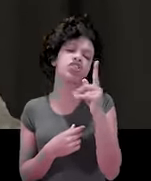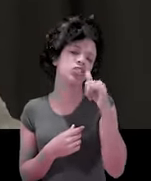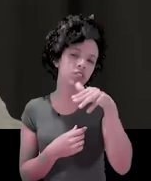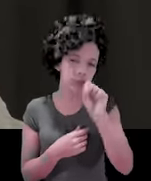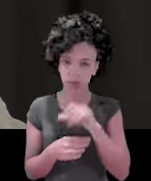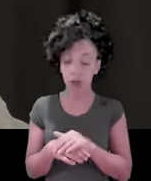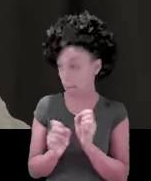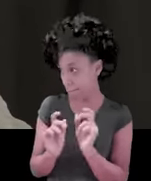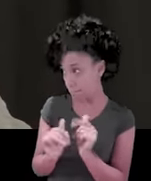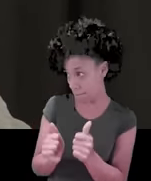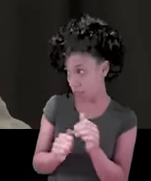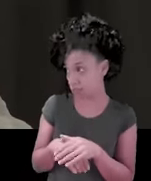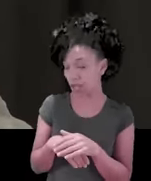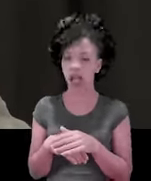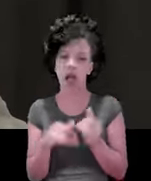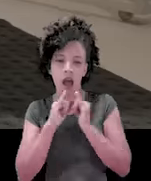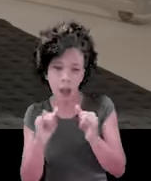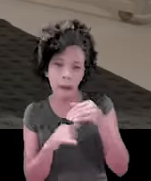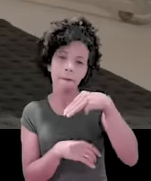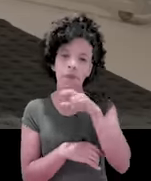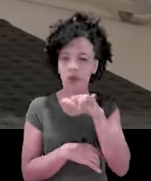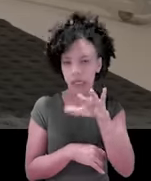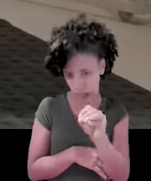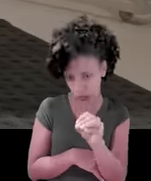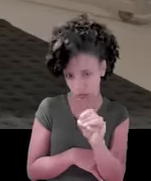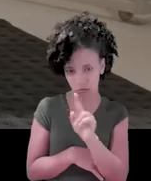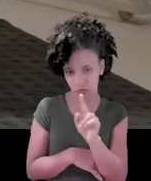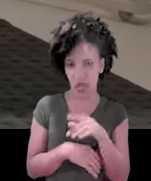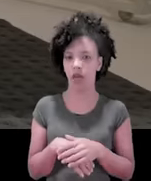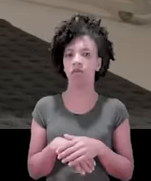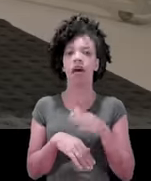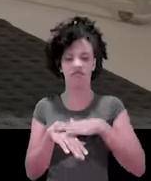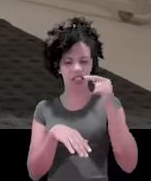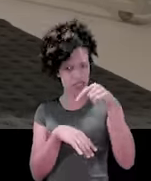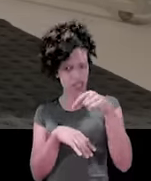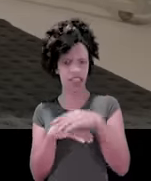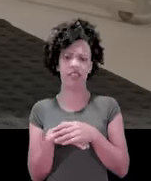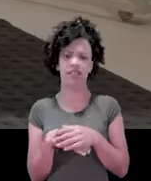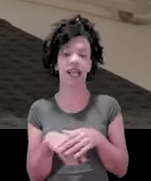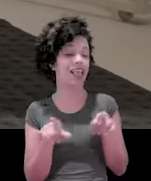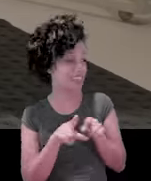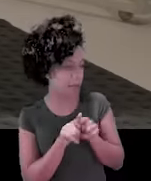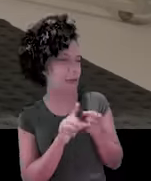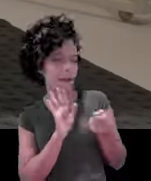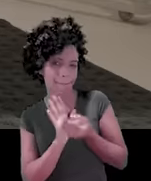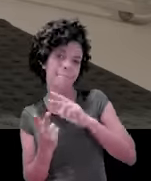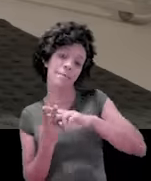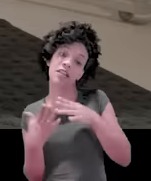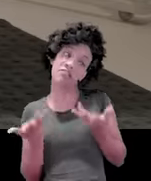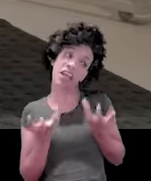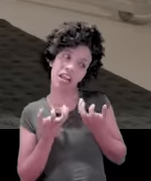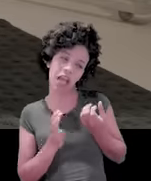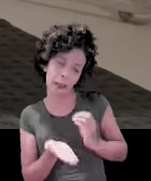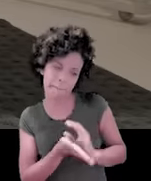aqui vai lá no atendeu em vez de fazer o mexeu na Mônico que entra do nada pronto aí o nosso aqui né fez me marca também vai clicar em Patrocinar